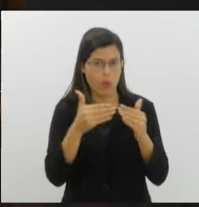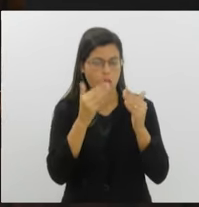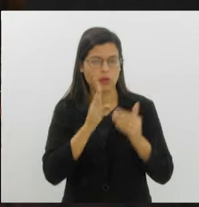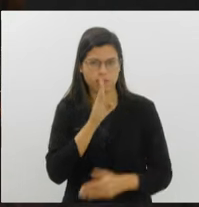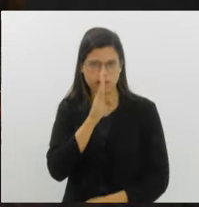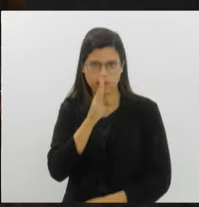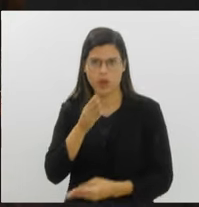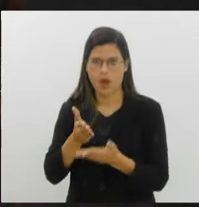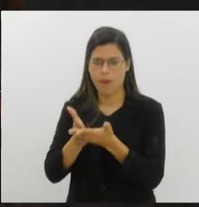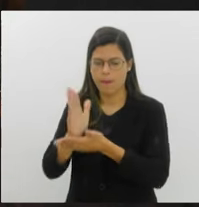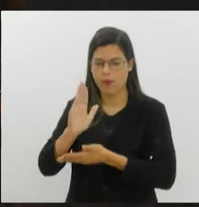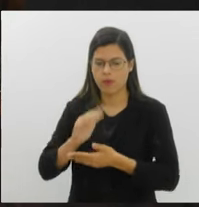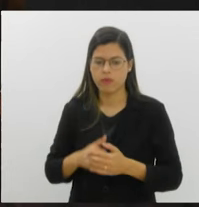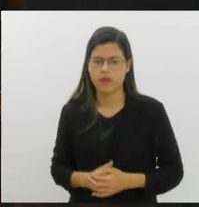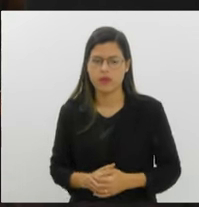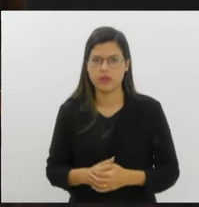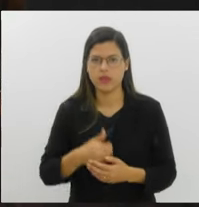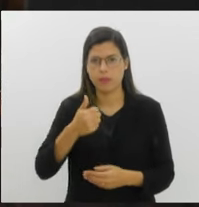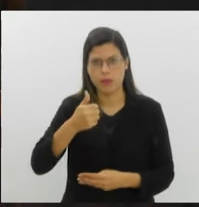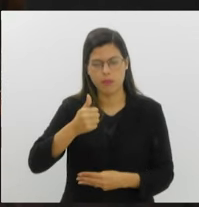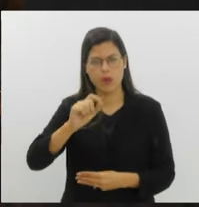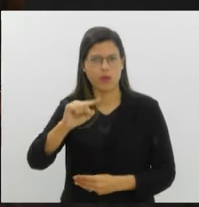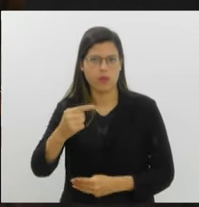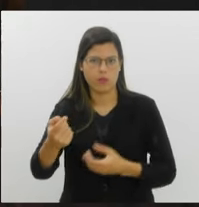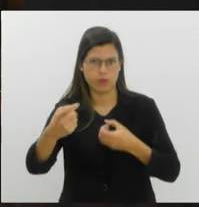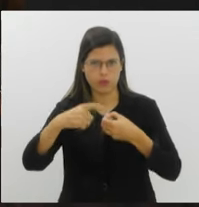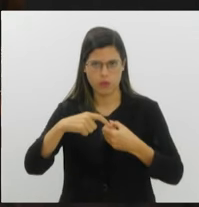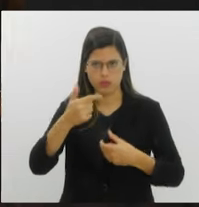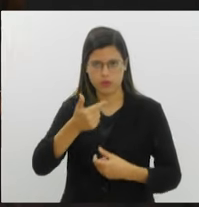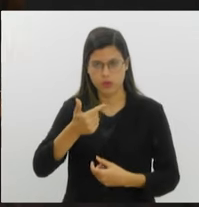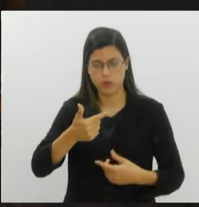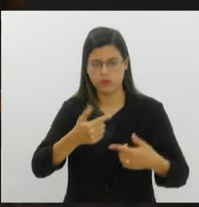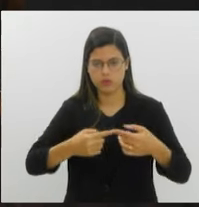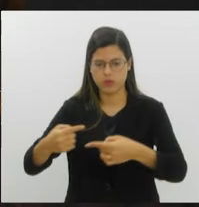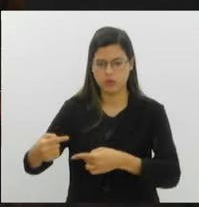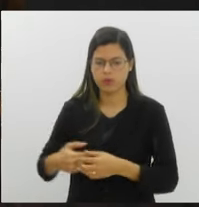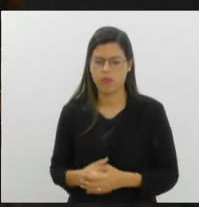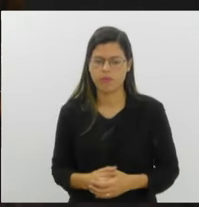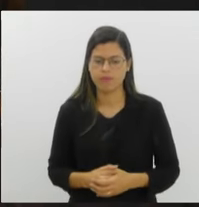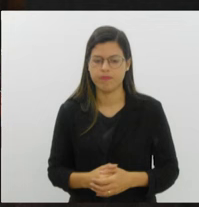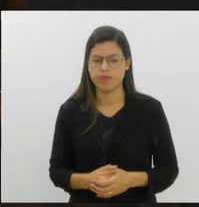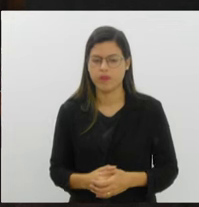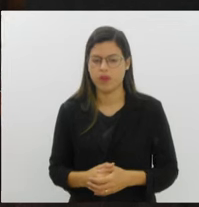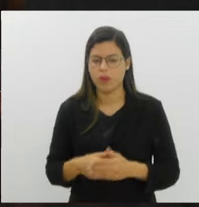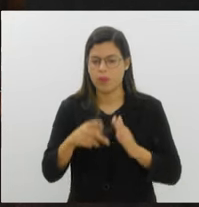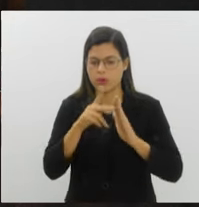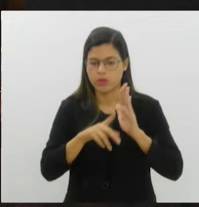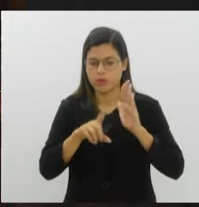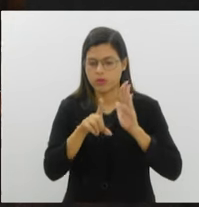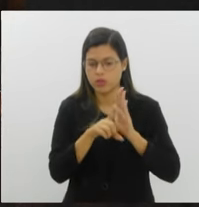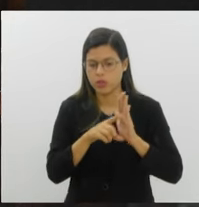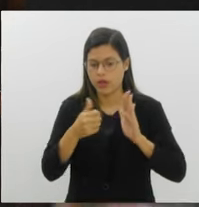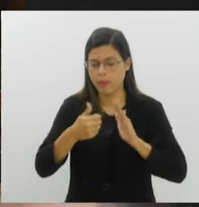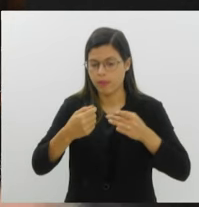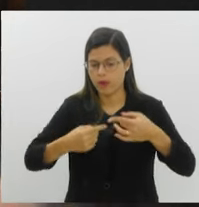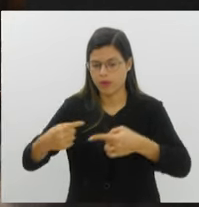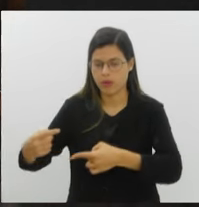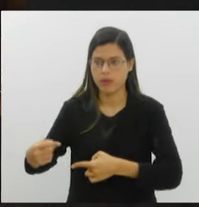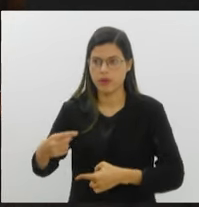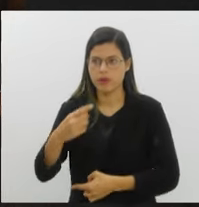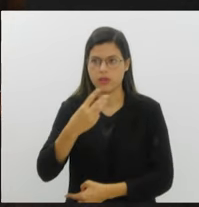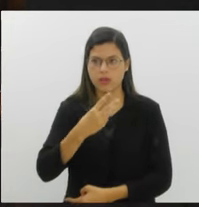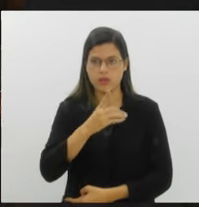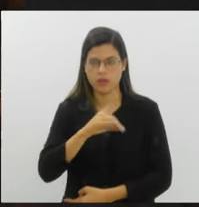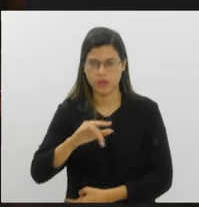estão. Aprovado em primeira e retorna em segunda discussão. Anuncio em primeira discussão, terceiro dia